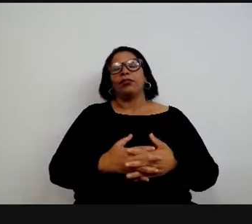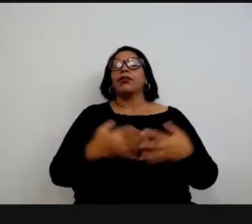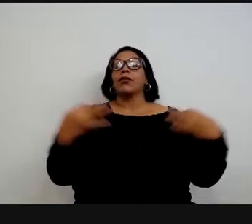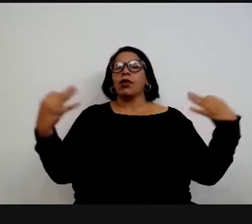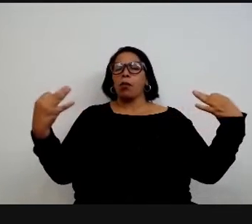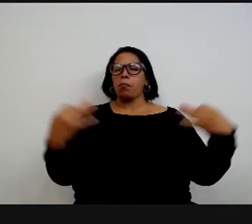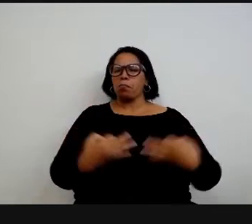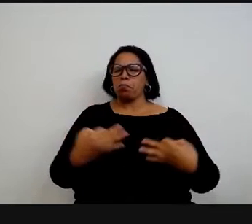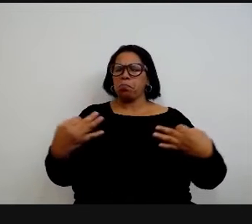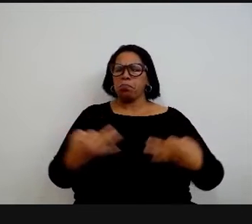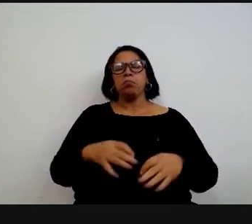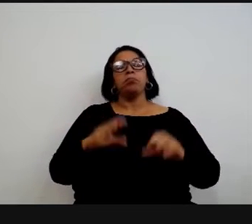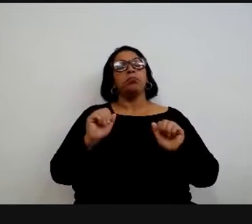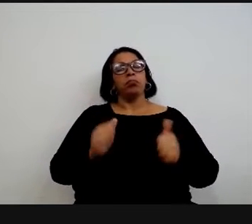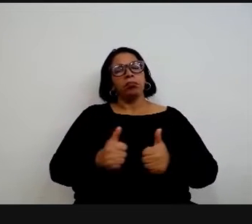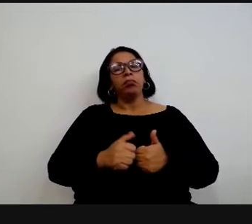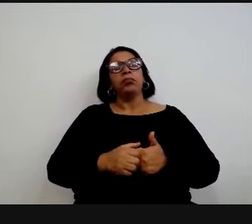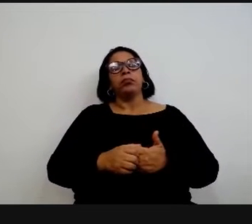Perfeito, Florian.